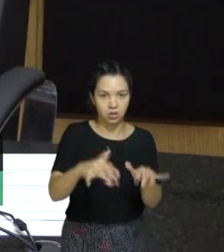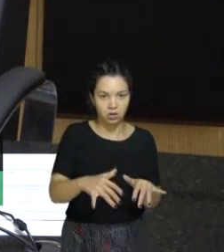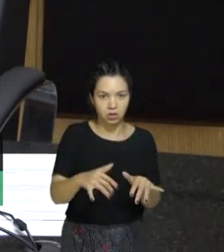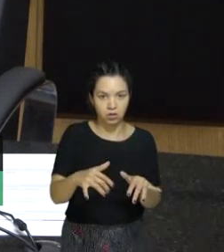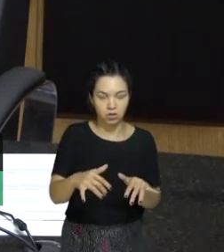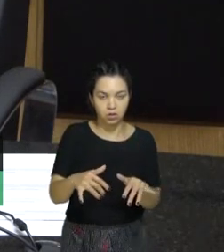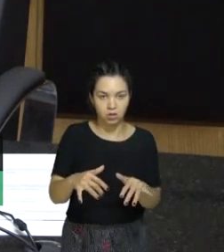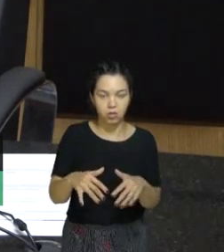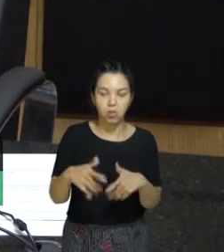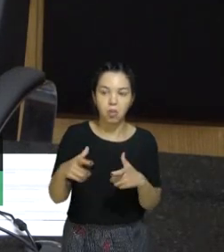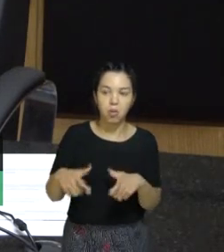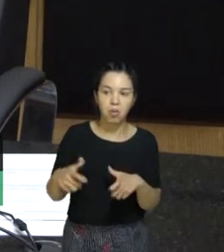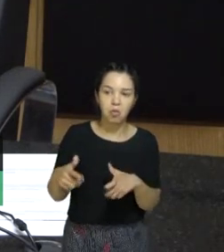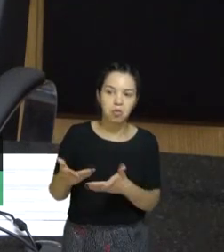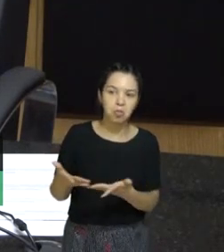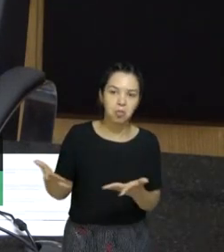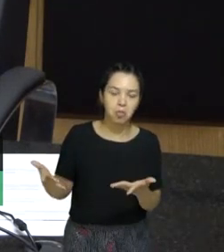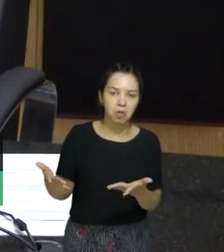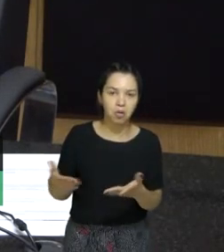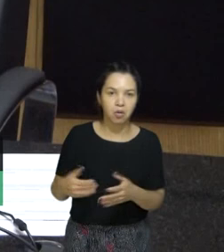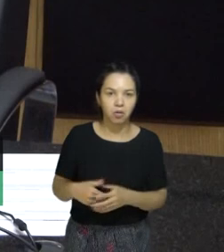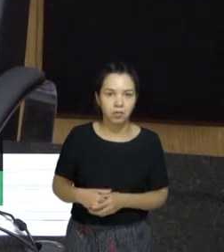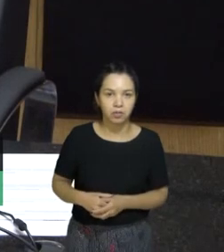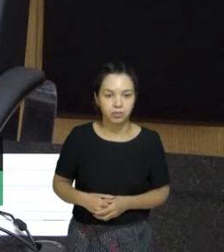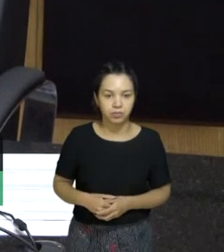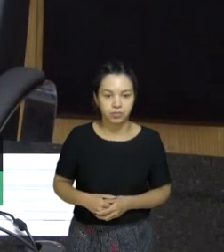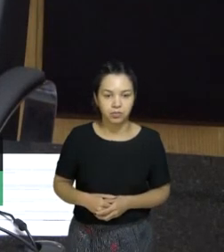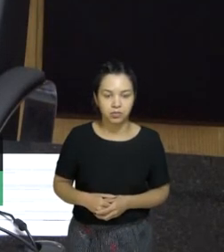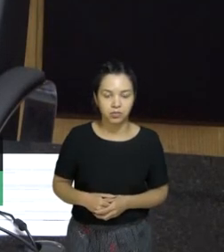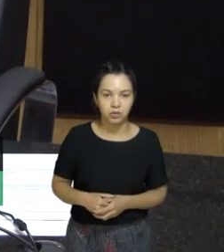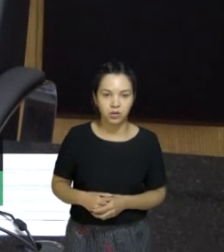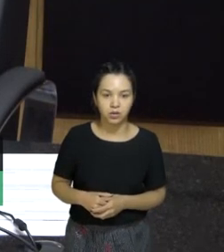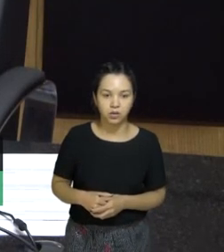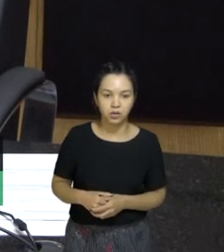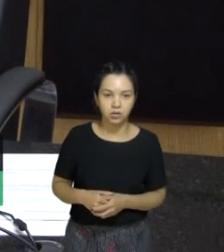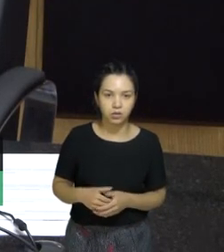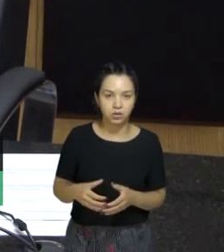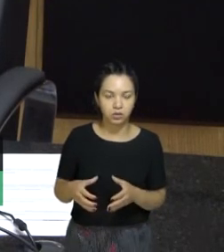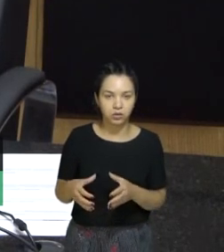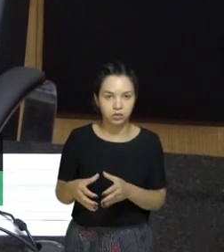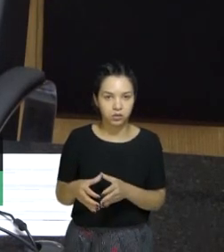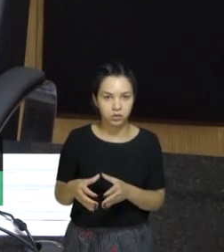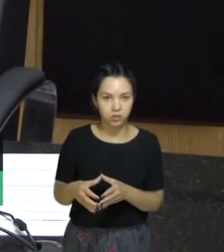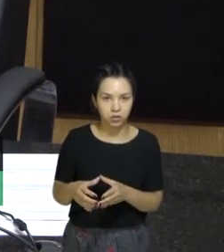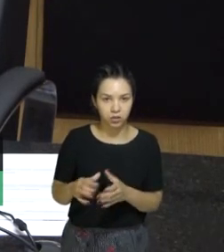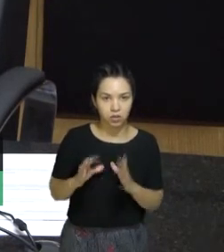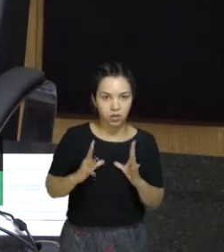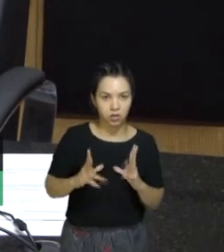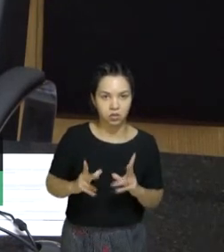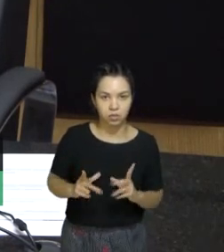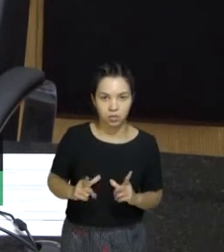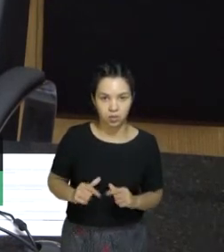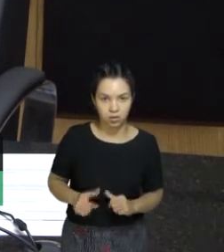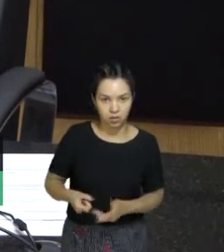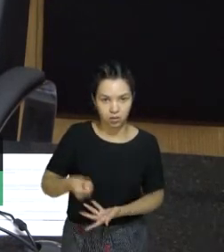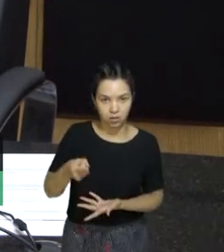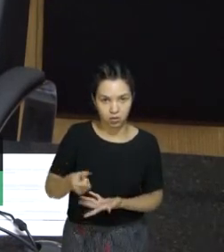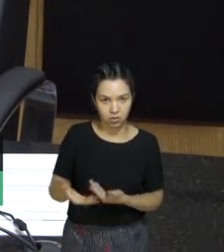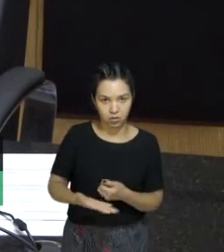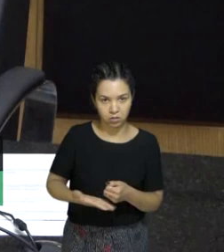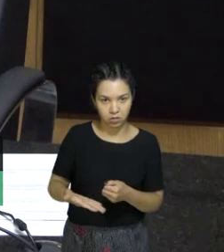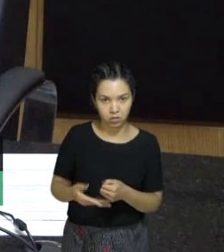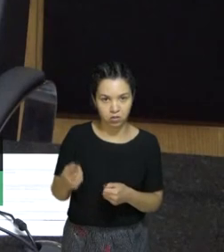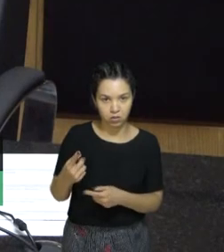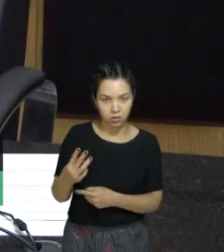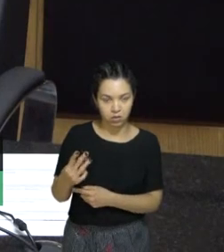estão esses 1.200 servidores. E kits de higiene e cesta básica para atender os 131 municípios. Já começaram,